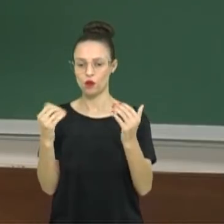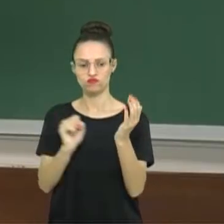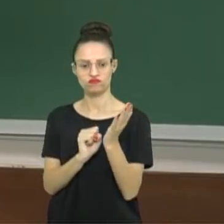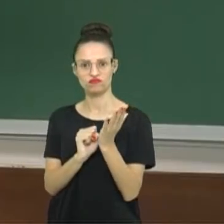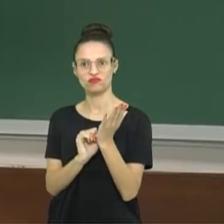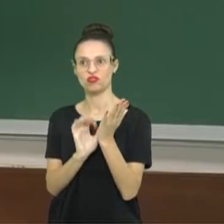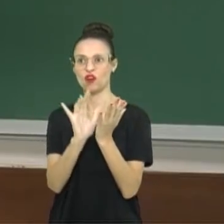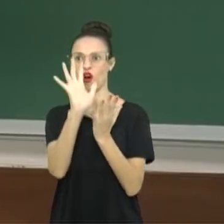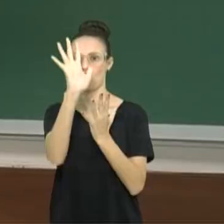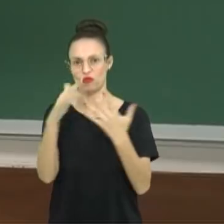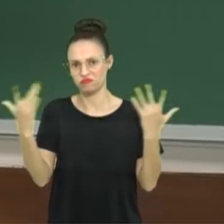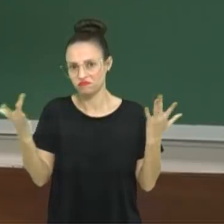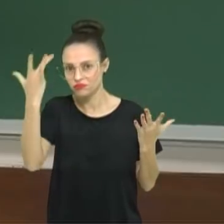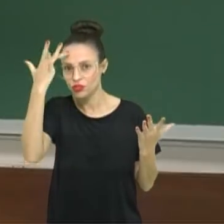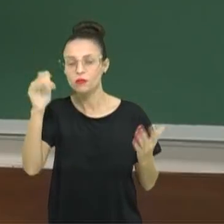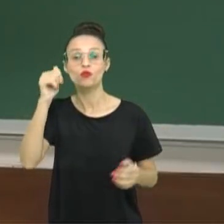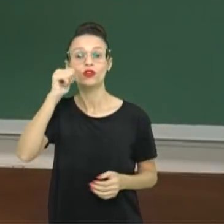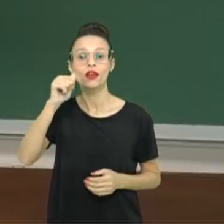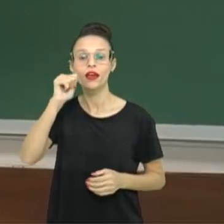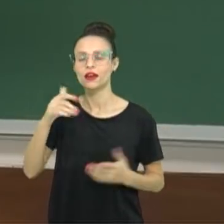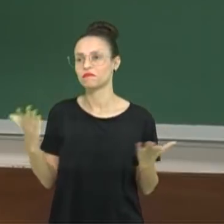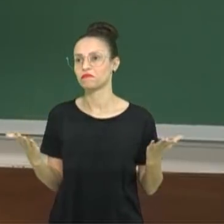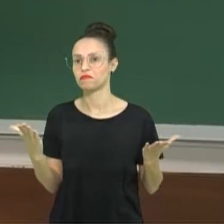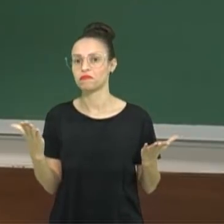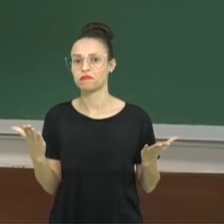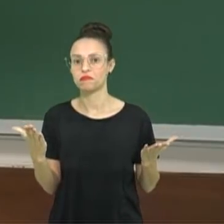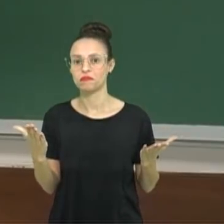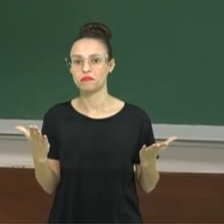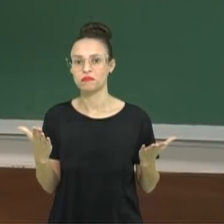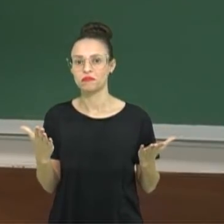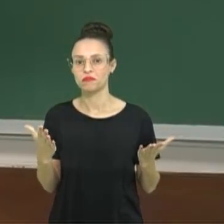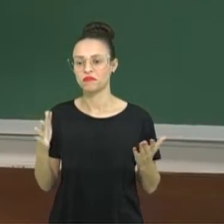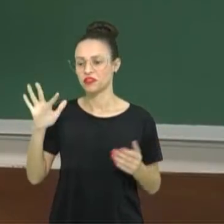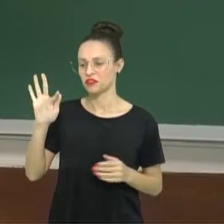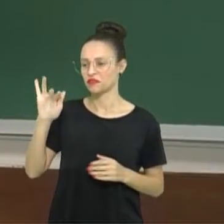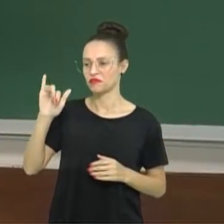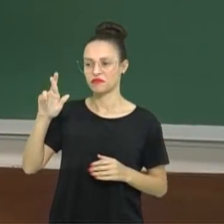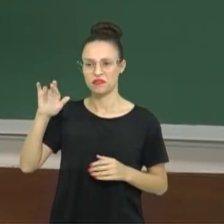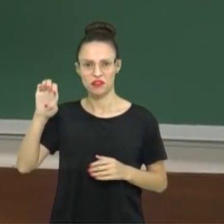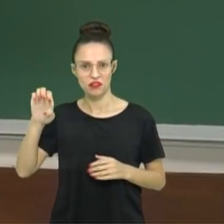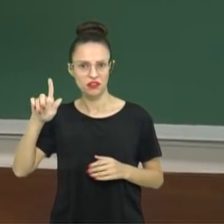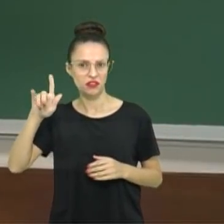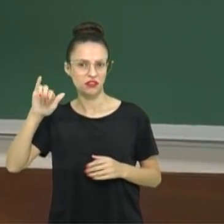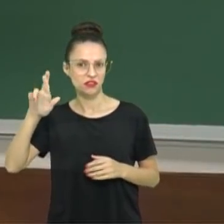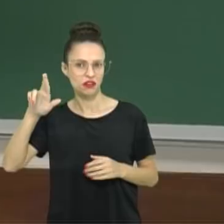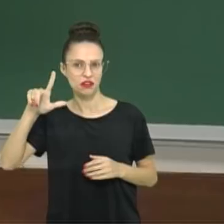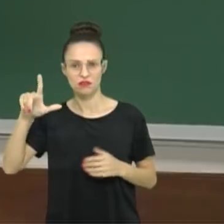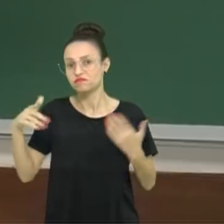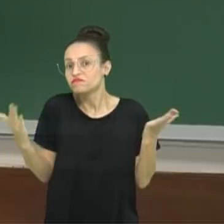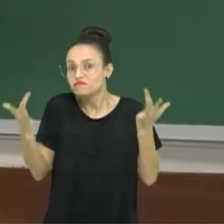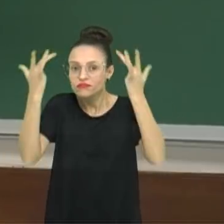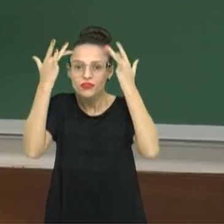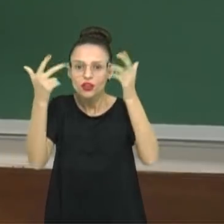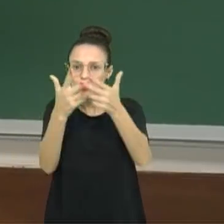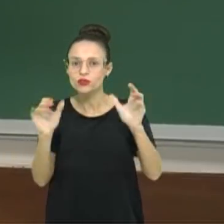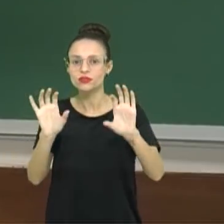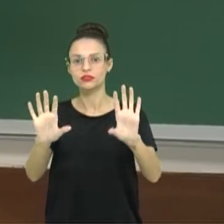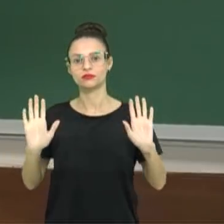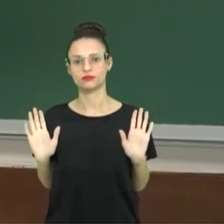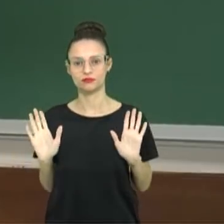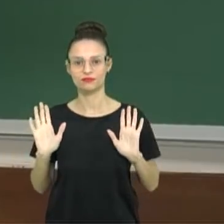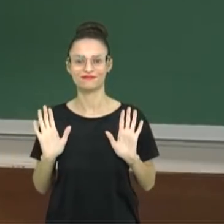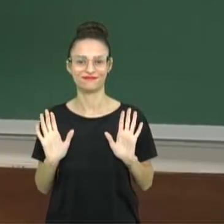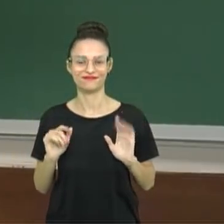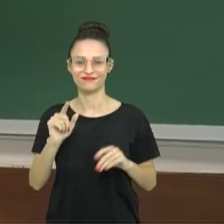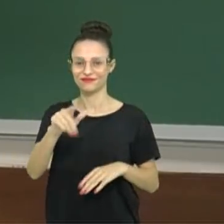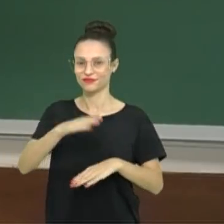Não sei. É uma mulher. Então, vamos colocar Fire Girl. Sei lá, uma coisa assim. Isso é mais ou menos